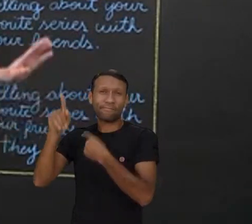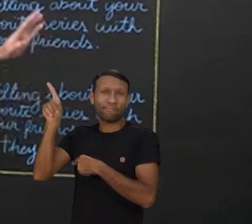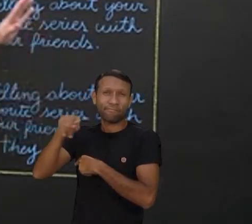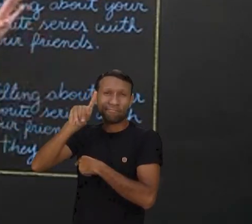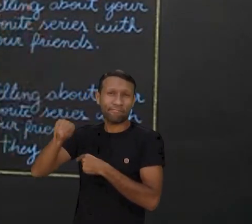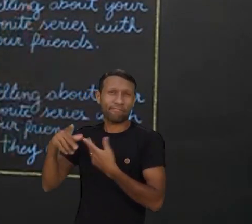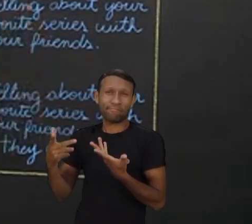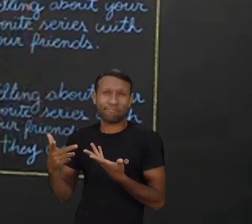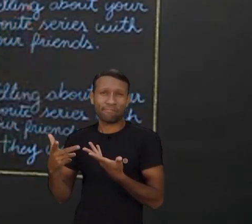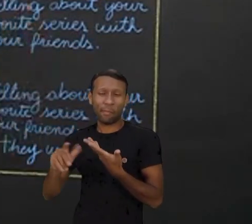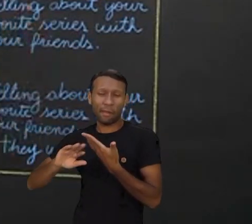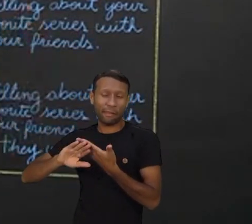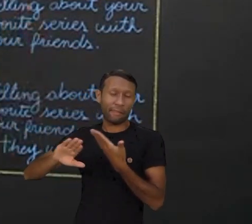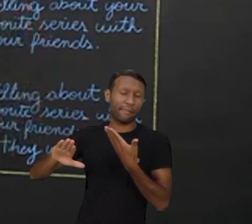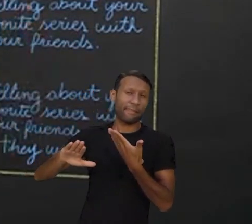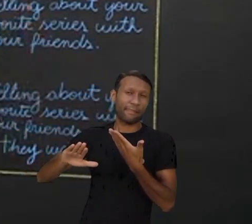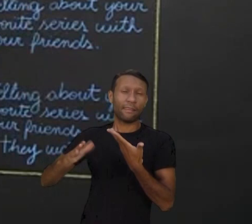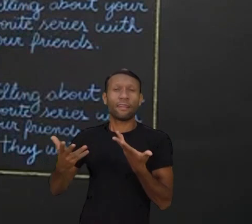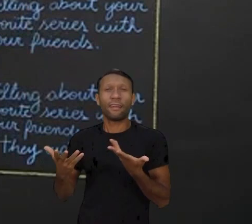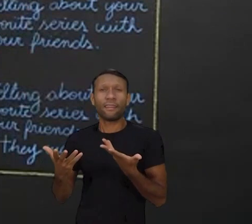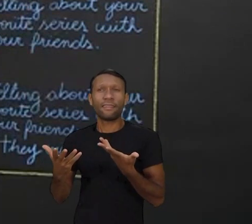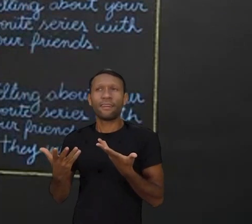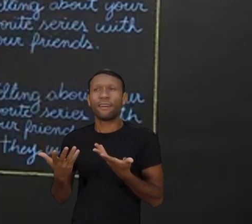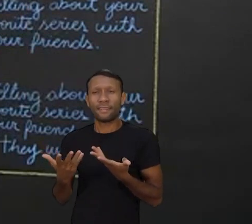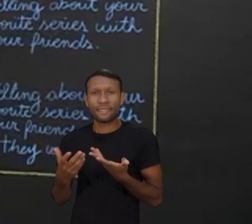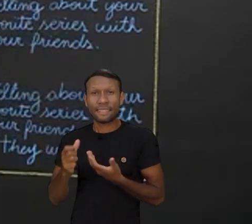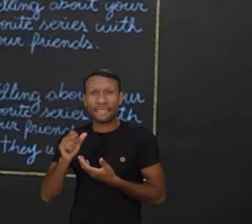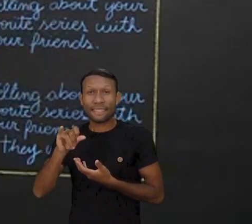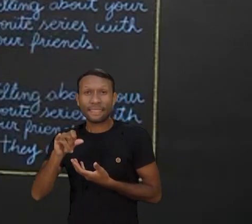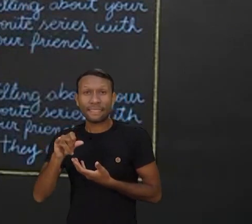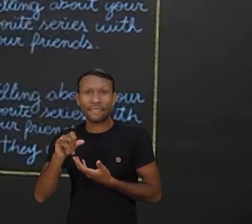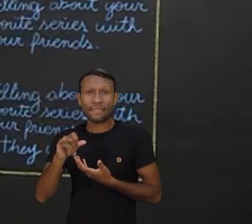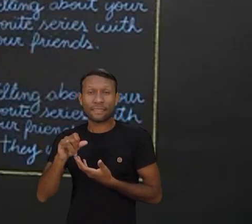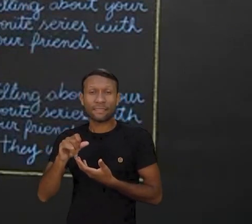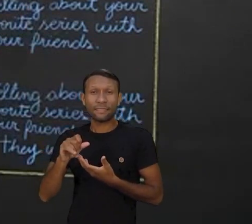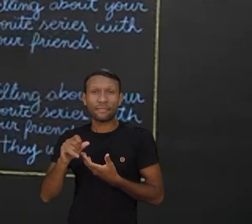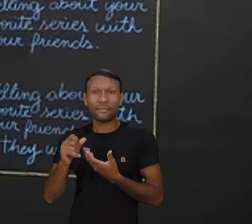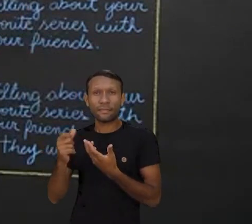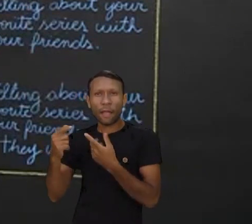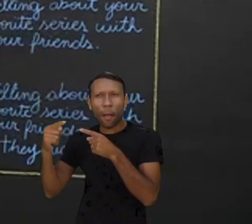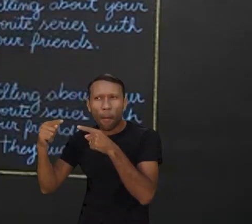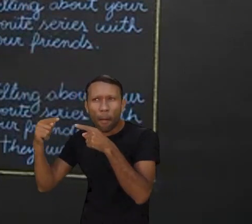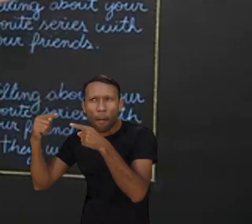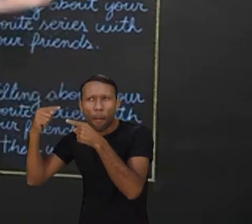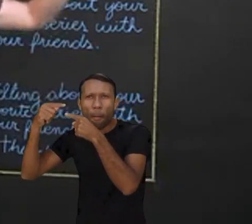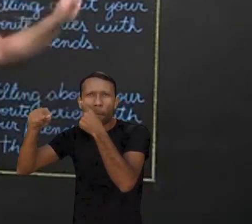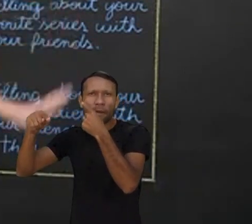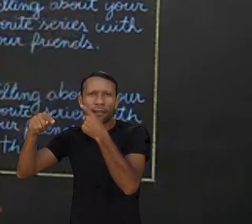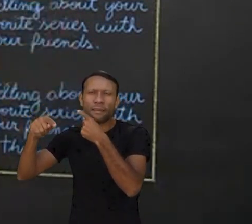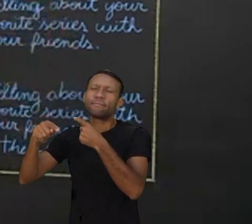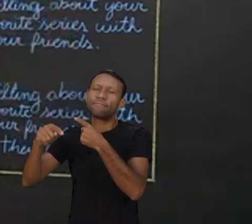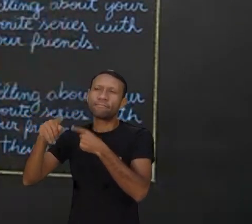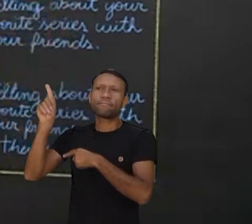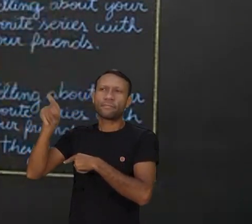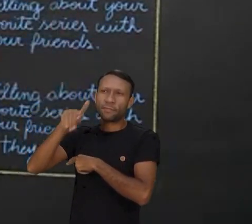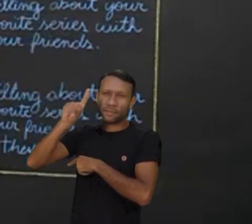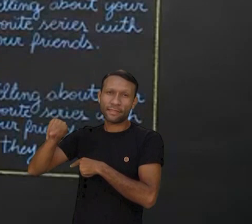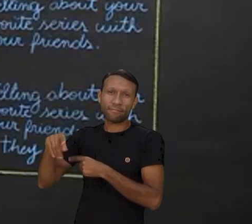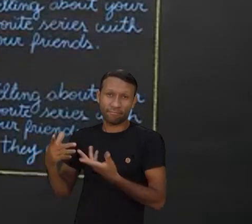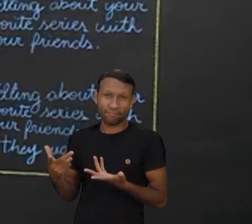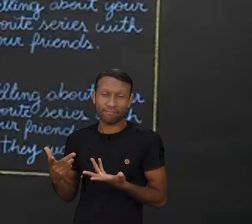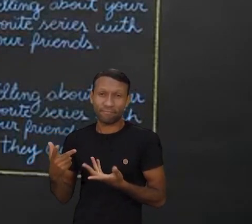ele está recusando. Então, e se eu dissesse, não, não é esse. Já eliminamos esse aqui, vou pegar o meu